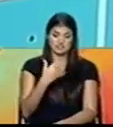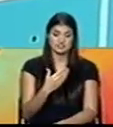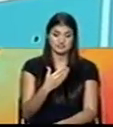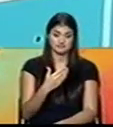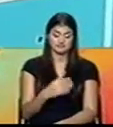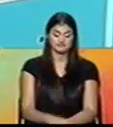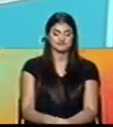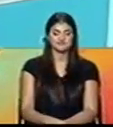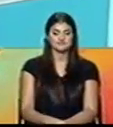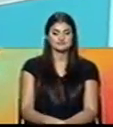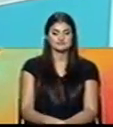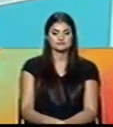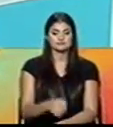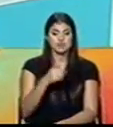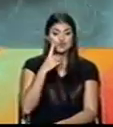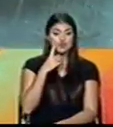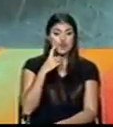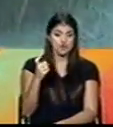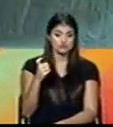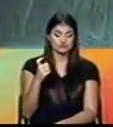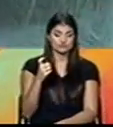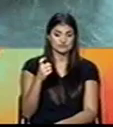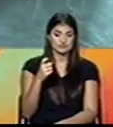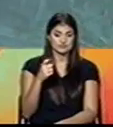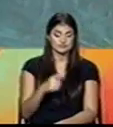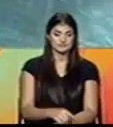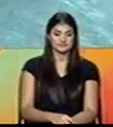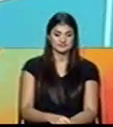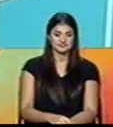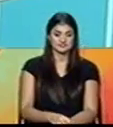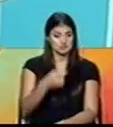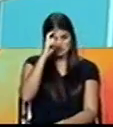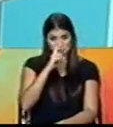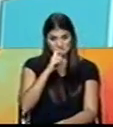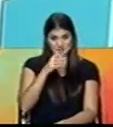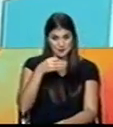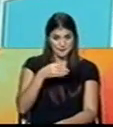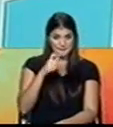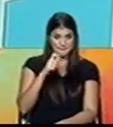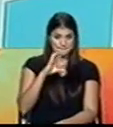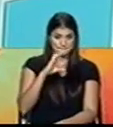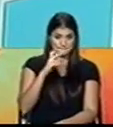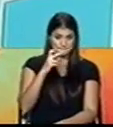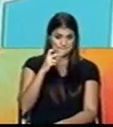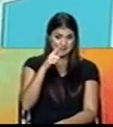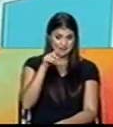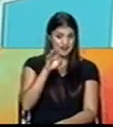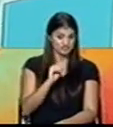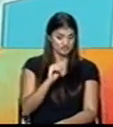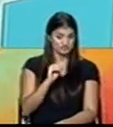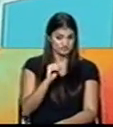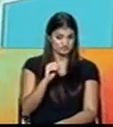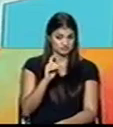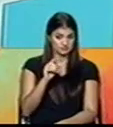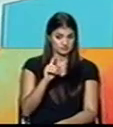E agora, as tais nozes. Como é que é, Jorge? Já não me lembro. Pecans. Pecans. Que também quem